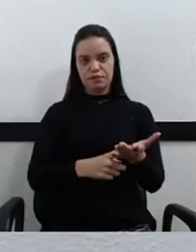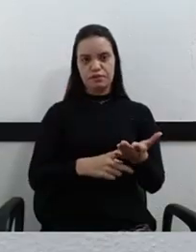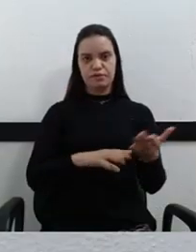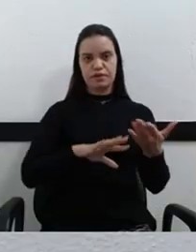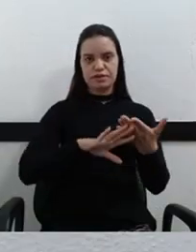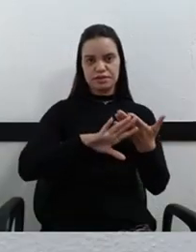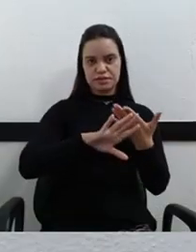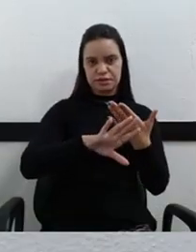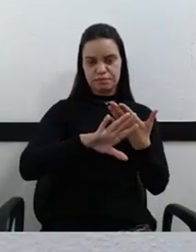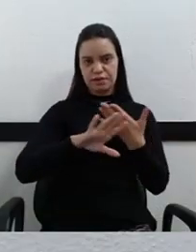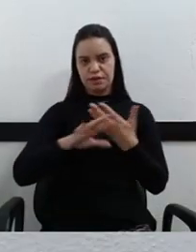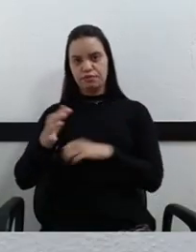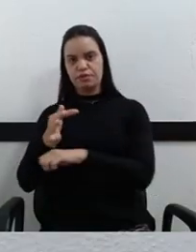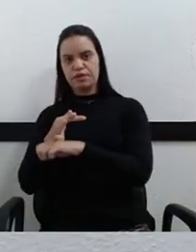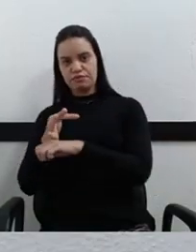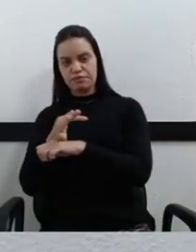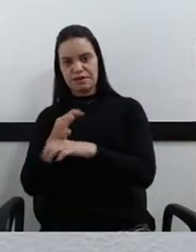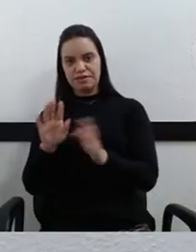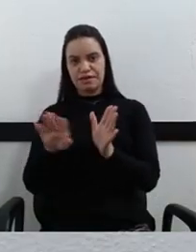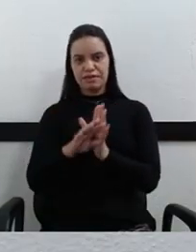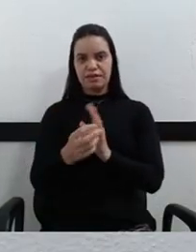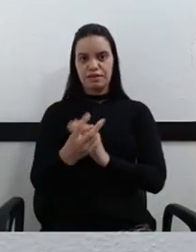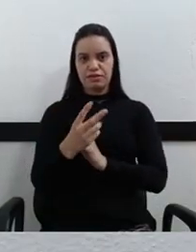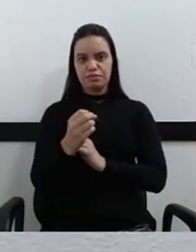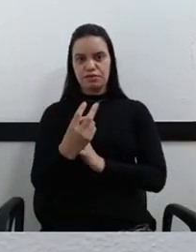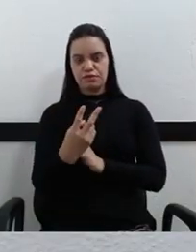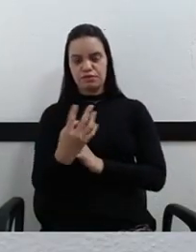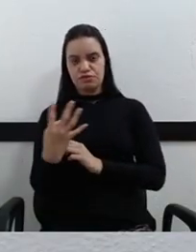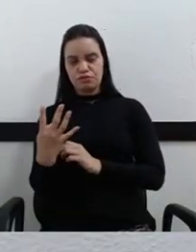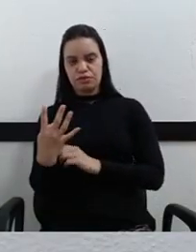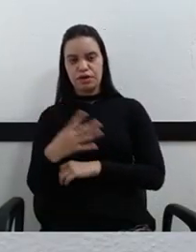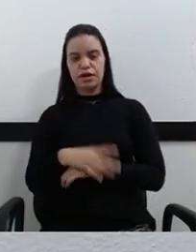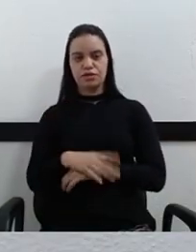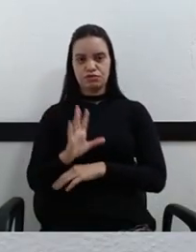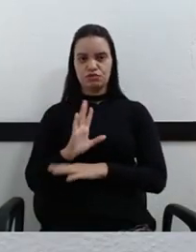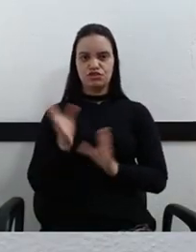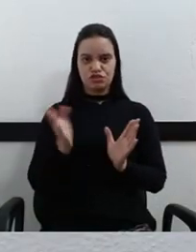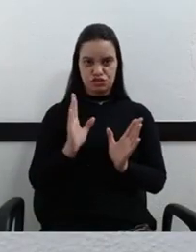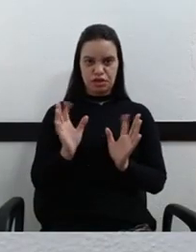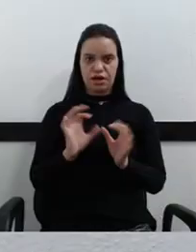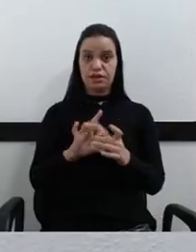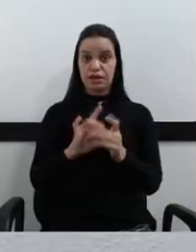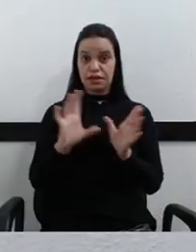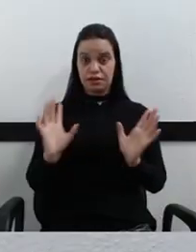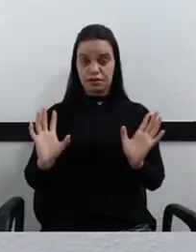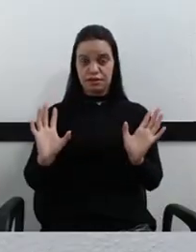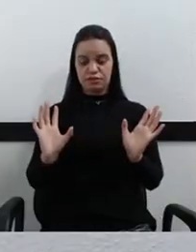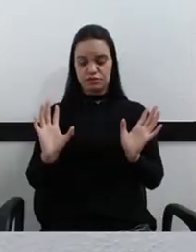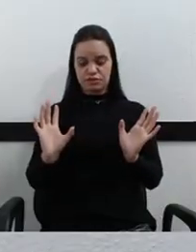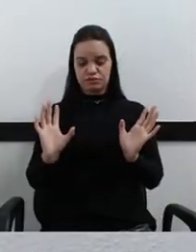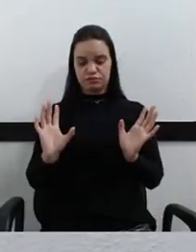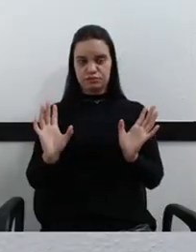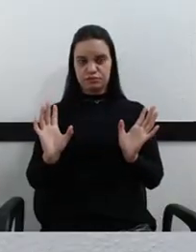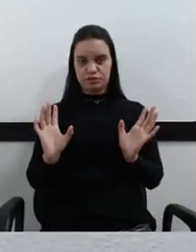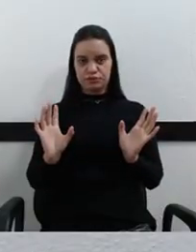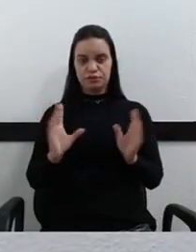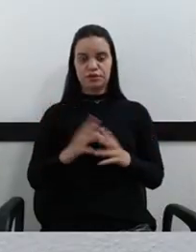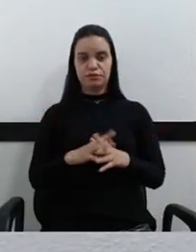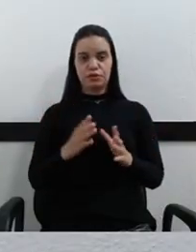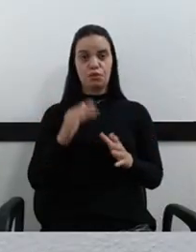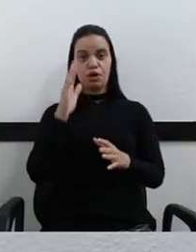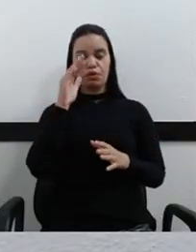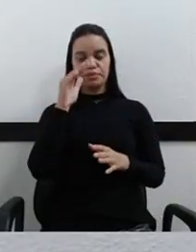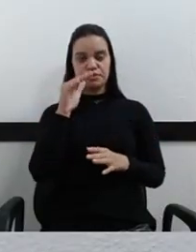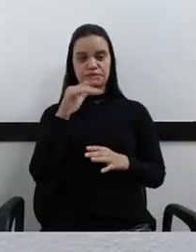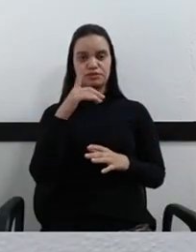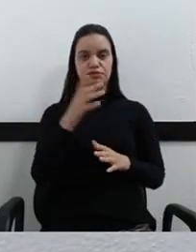e férias, até férias 2024, licença-prêmio, os blocos que já estão concedidos, com essa observação, então, de